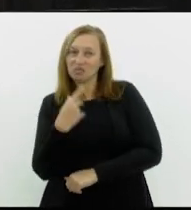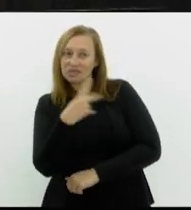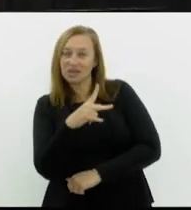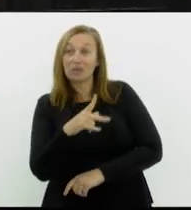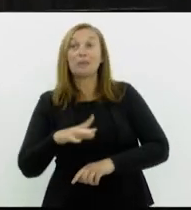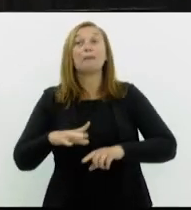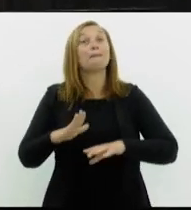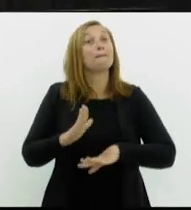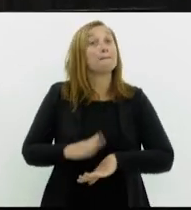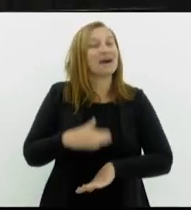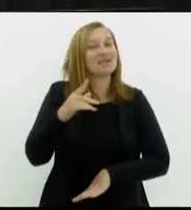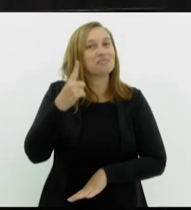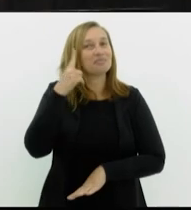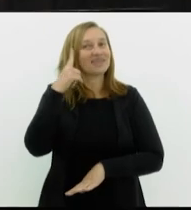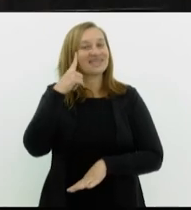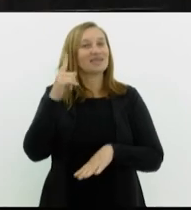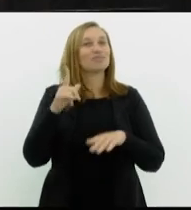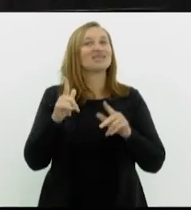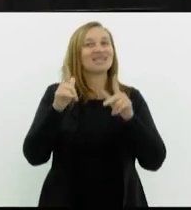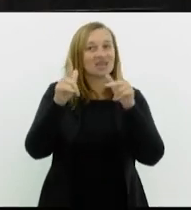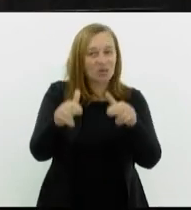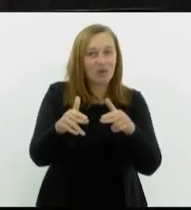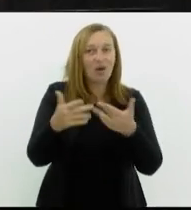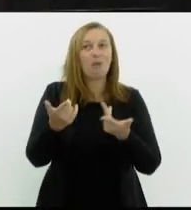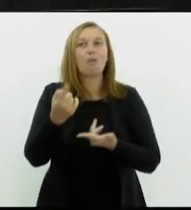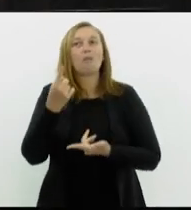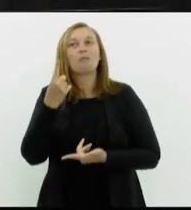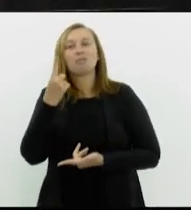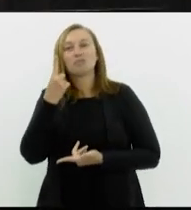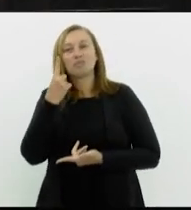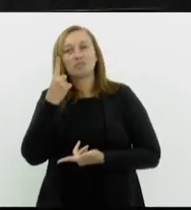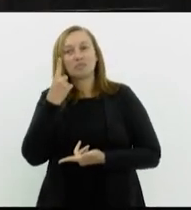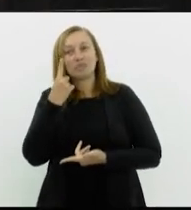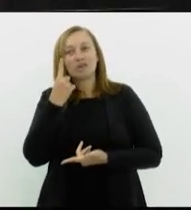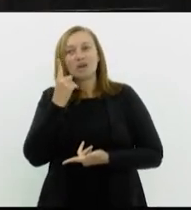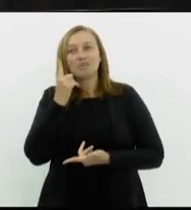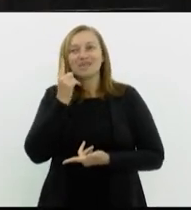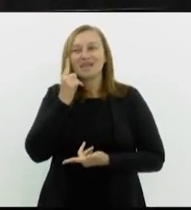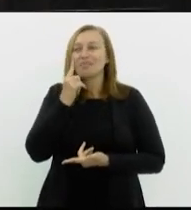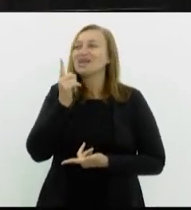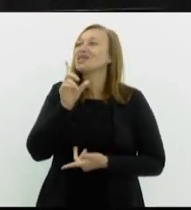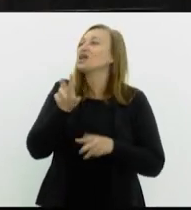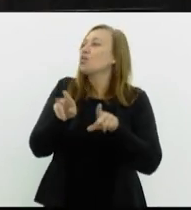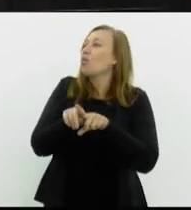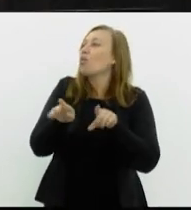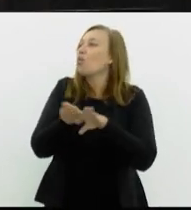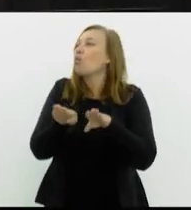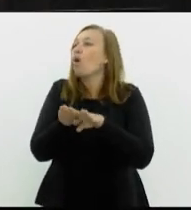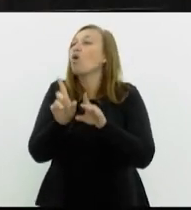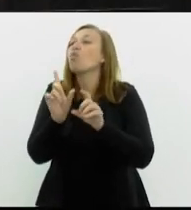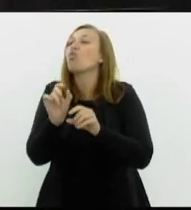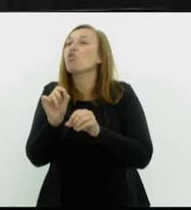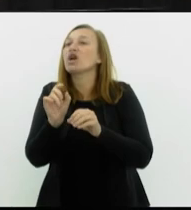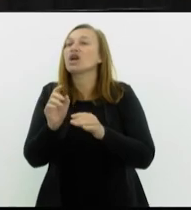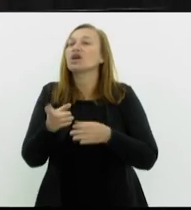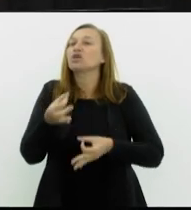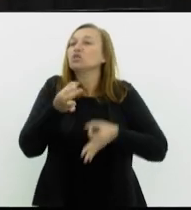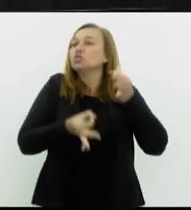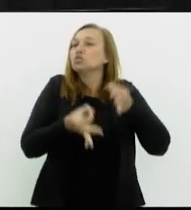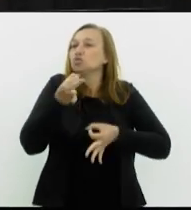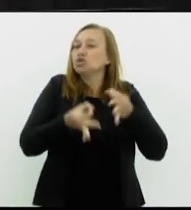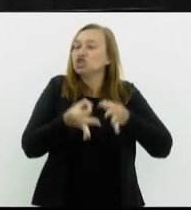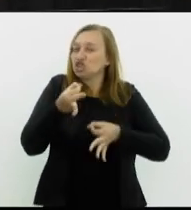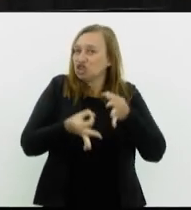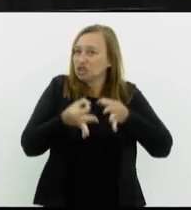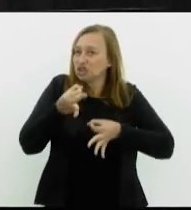Mas pensamos muito igual, temos um pensamento... E o que é esse pensamento igual? Um juiz, quando o